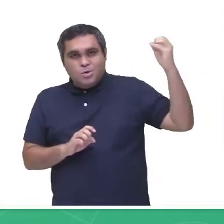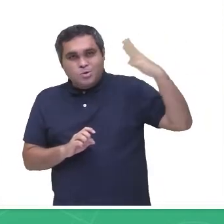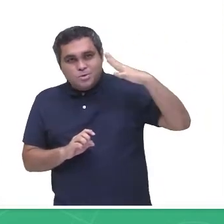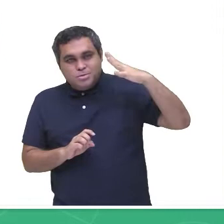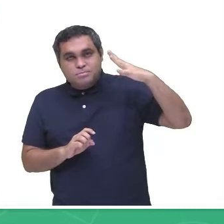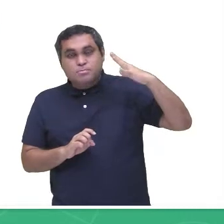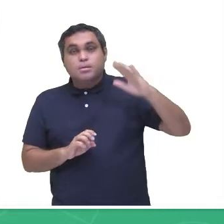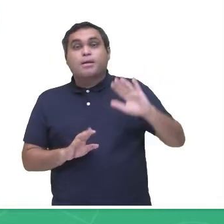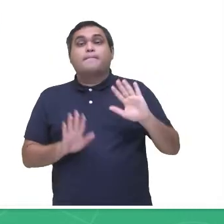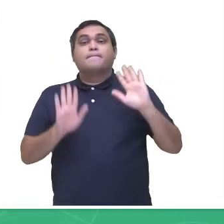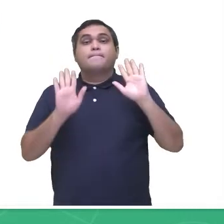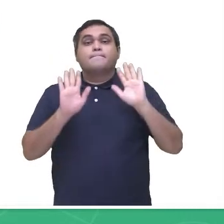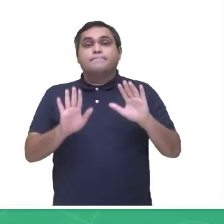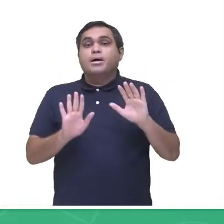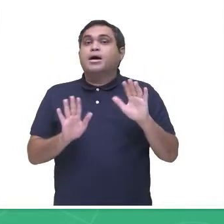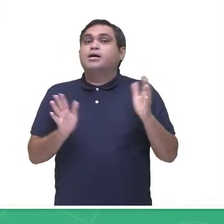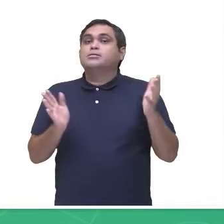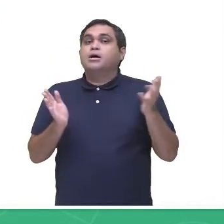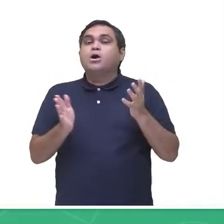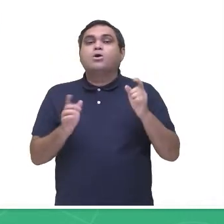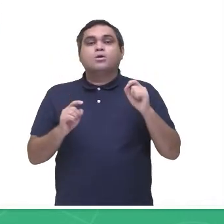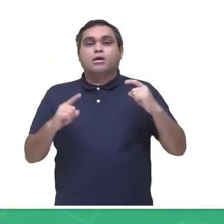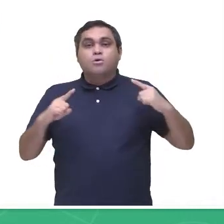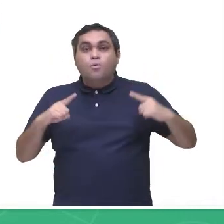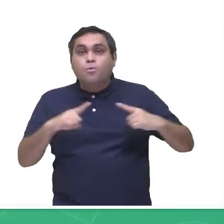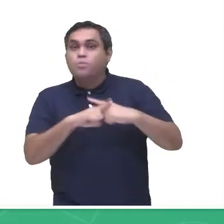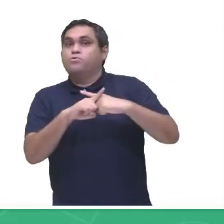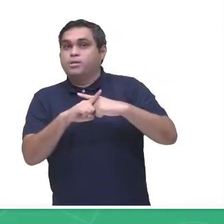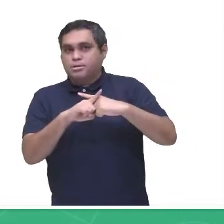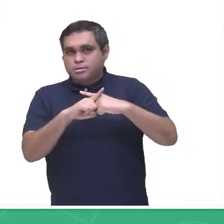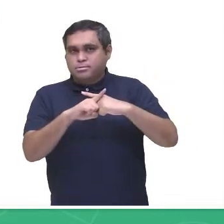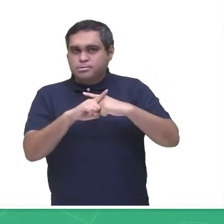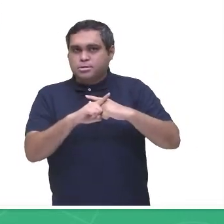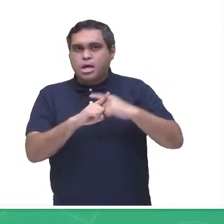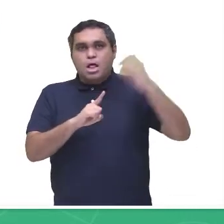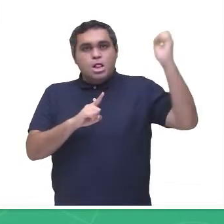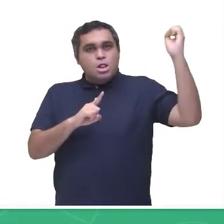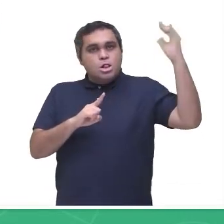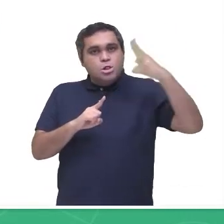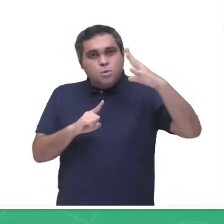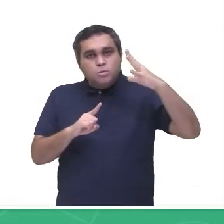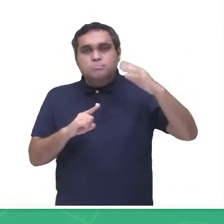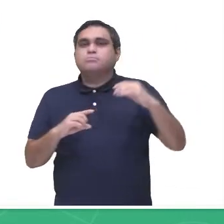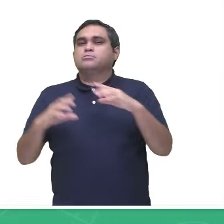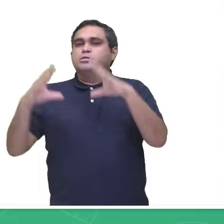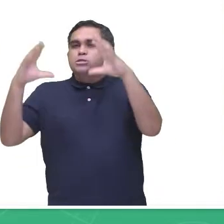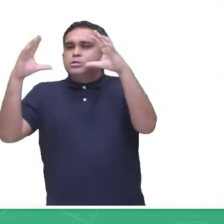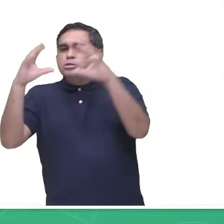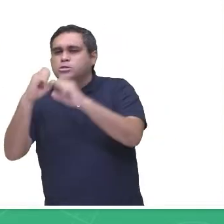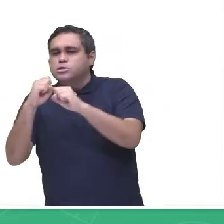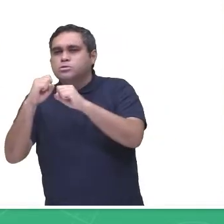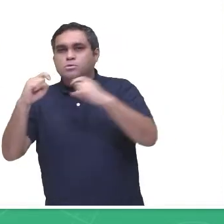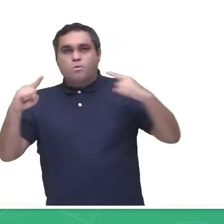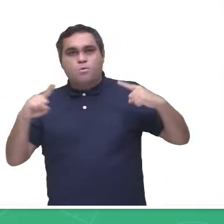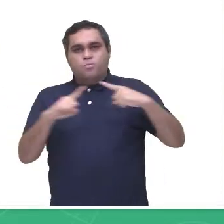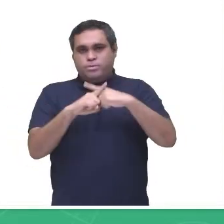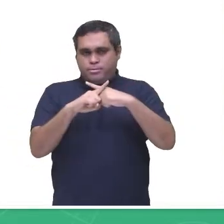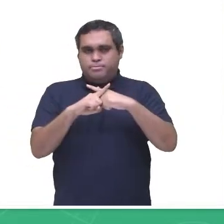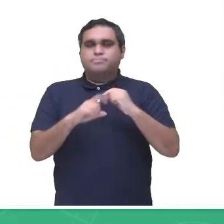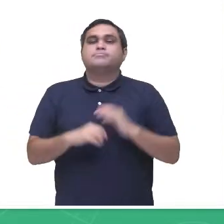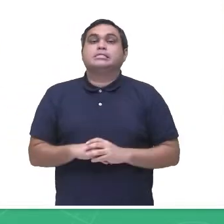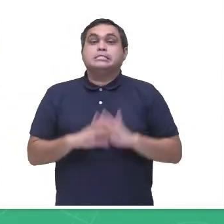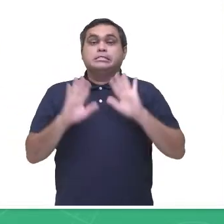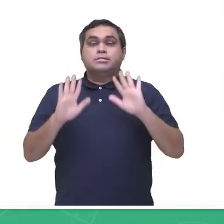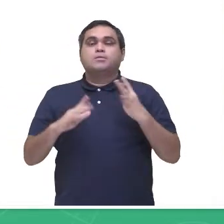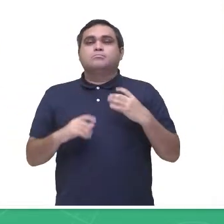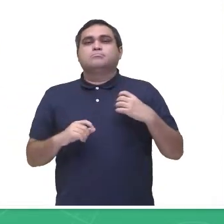só que aí eles vão trabalhar com o contraste da luz, tá? Então, o que diz? Para a arquitetura barroca, a luz é um